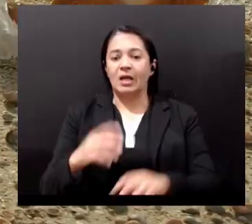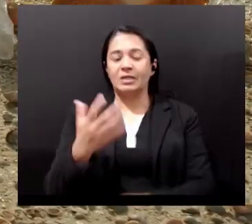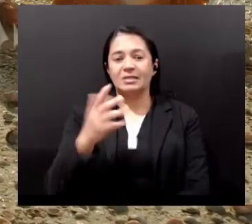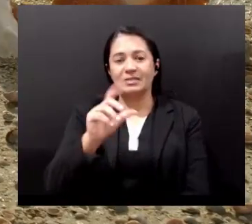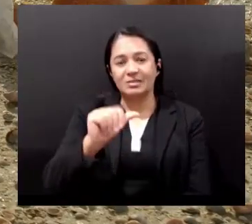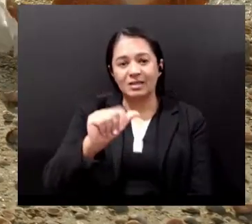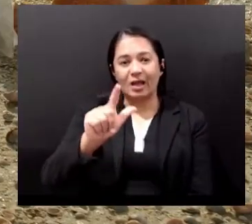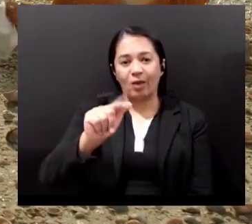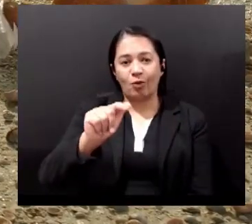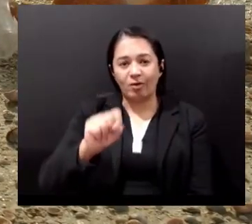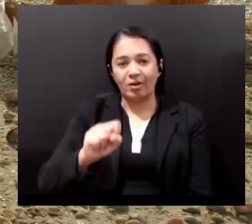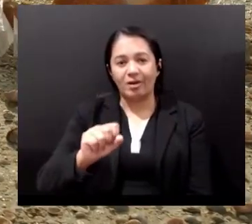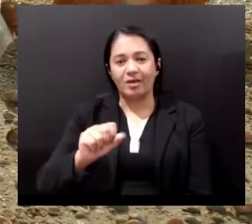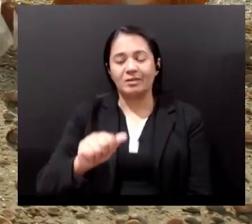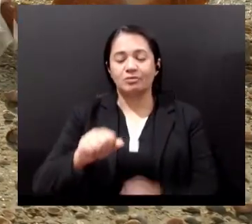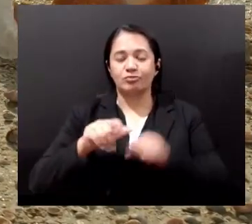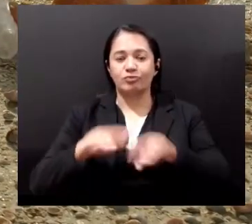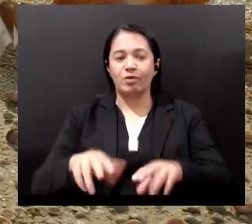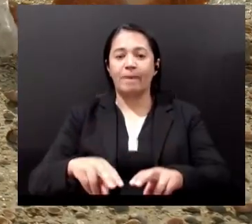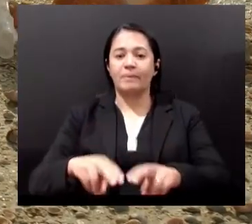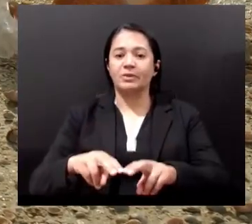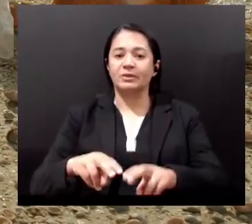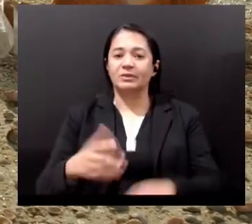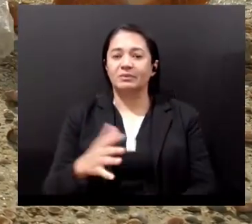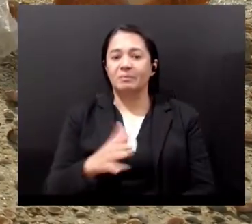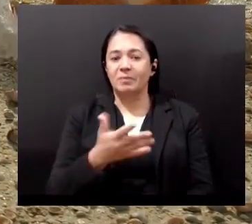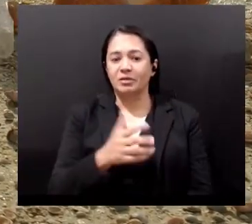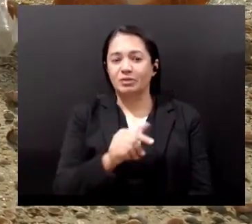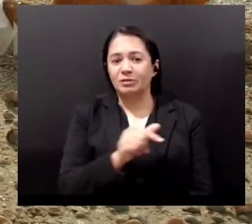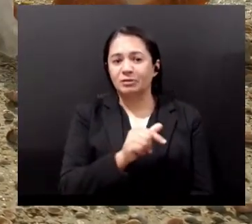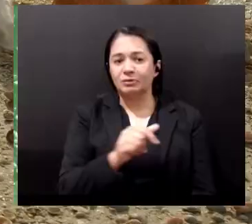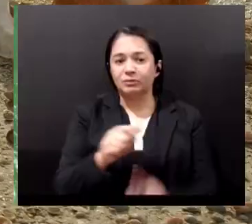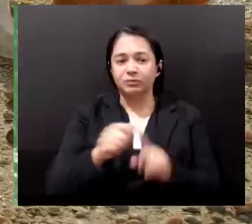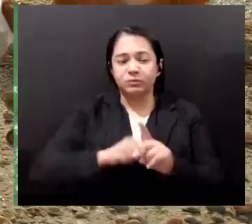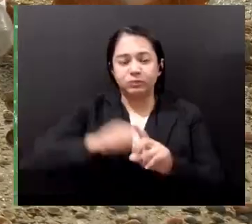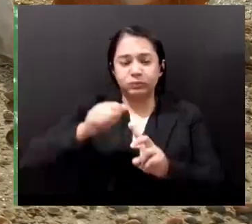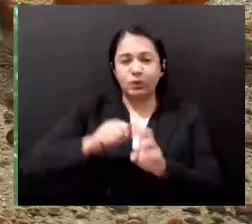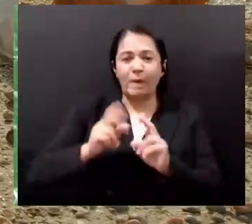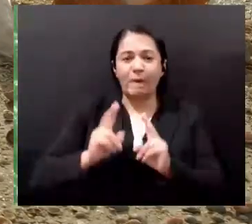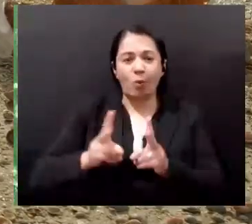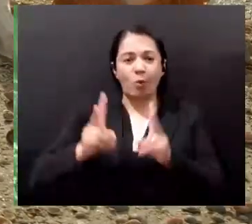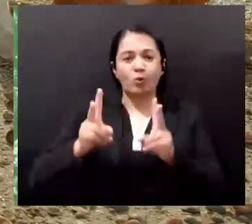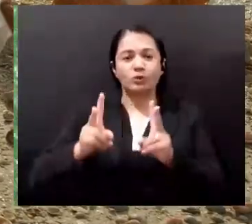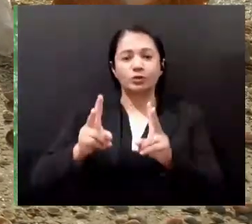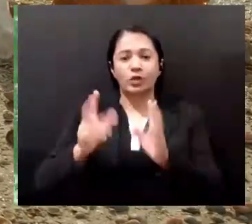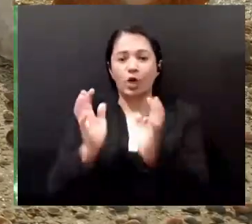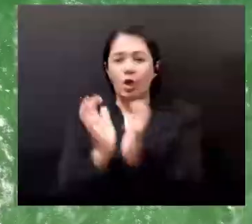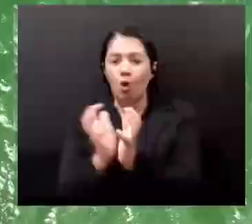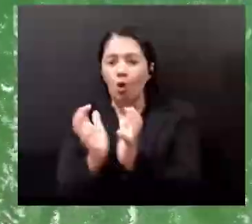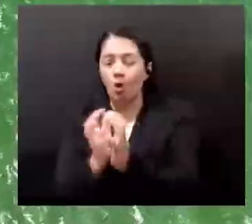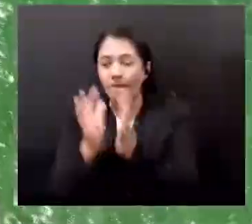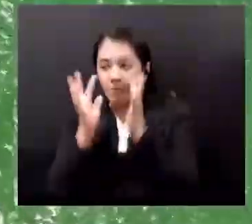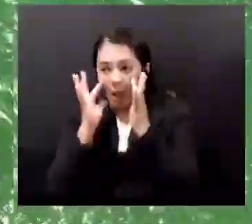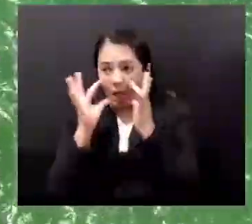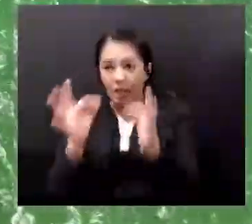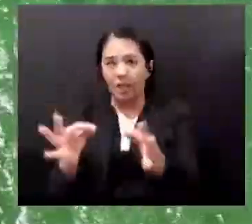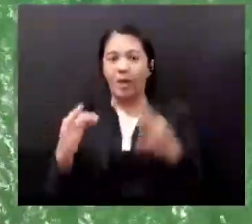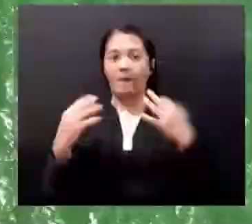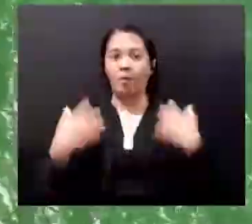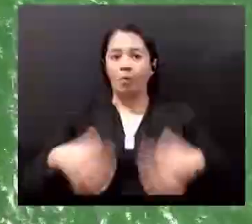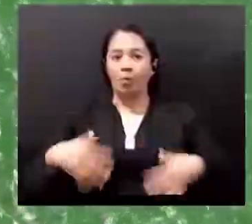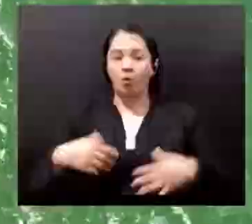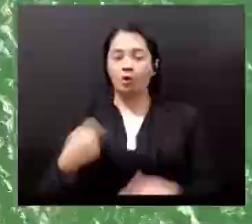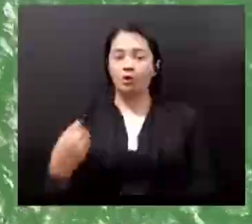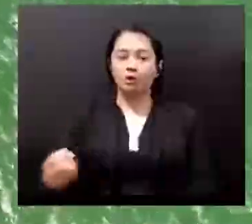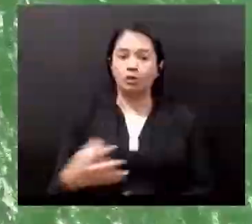A expectativa é que o surto persista por semanas ou até meses, mantendo as equipes em alerta